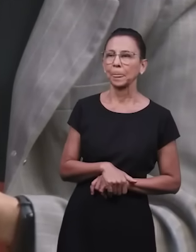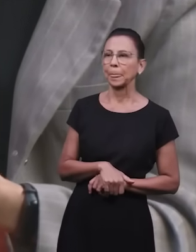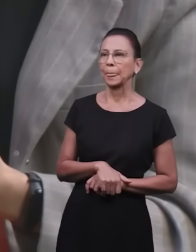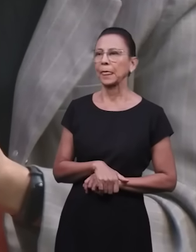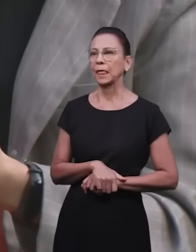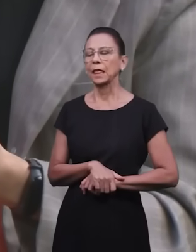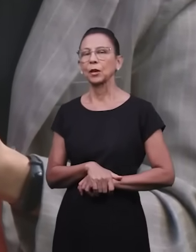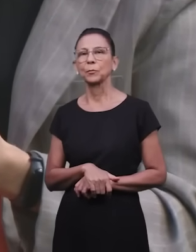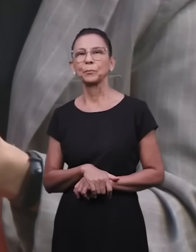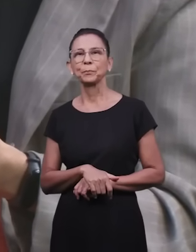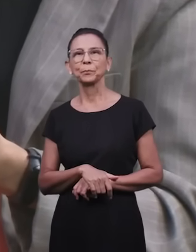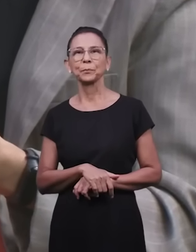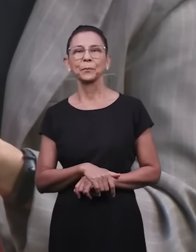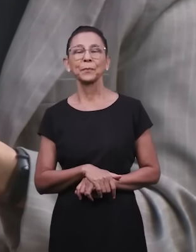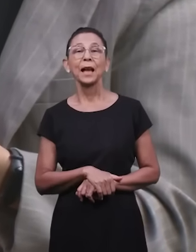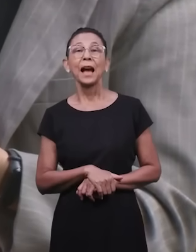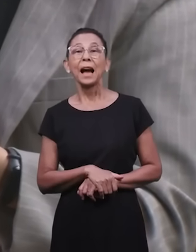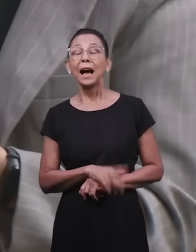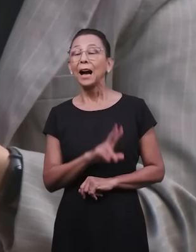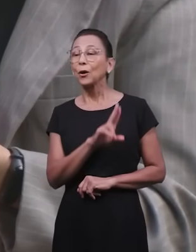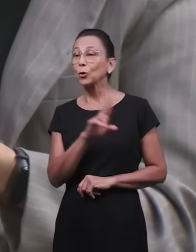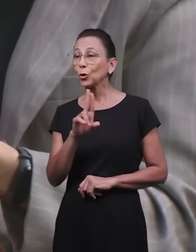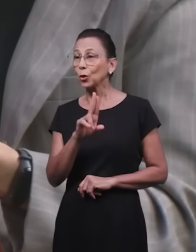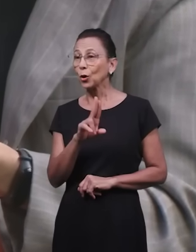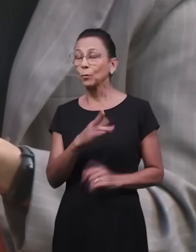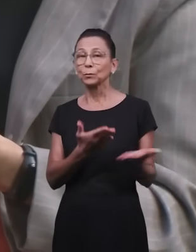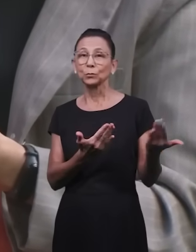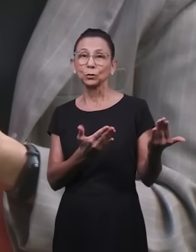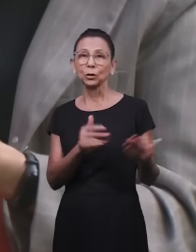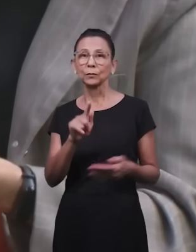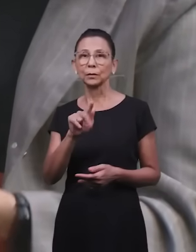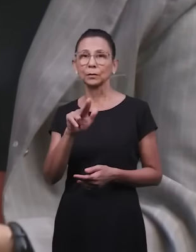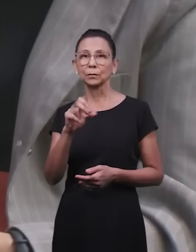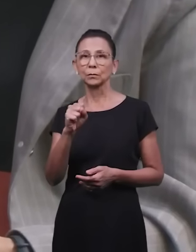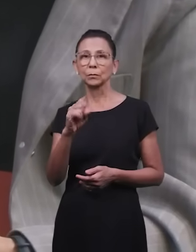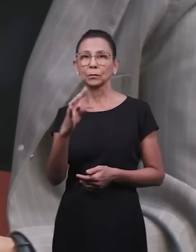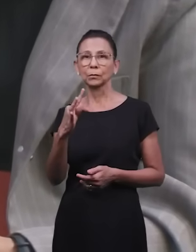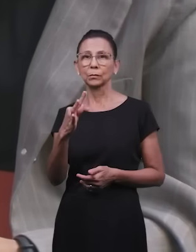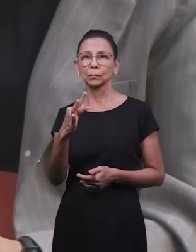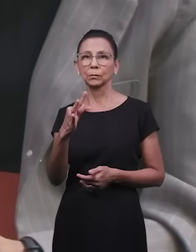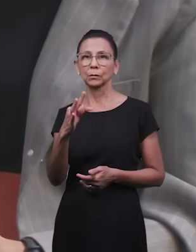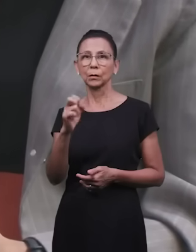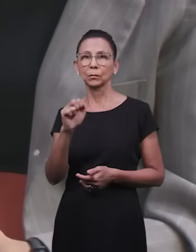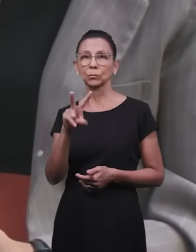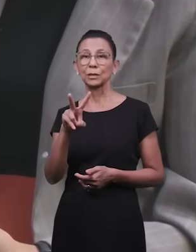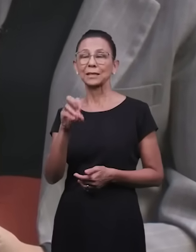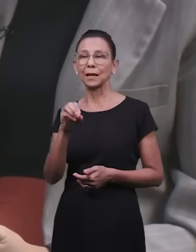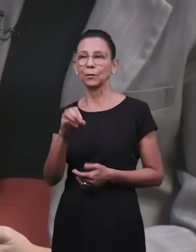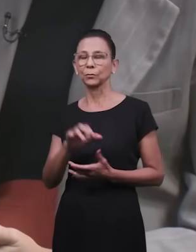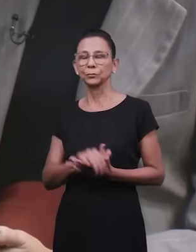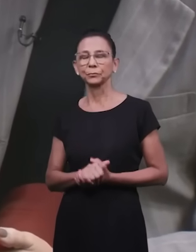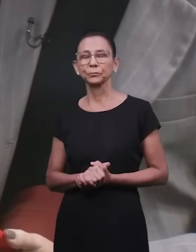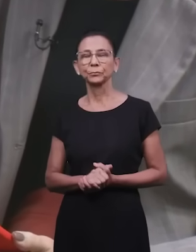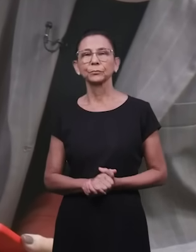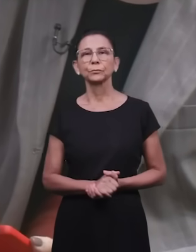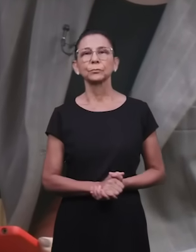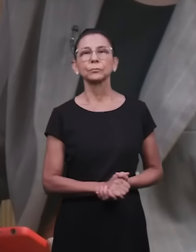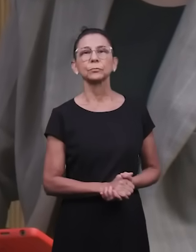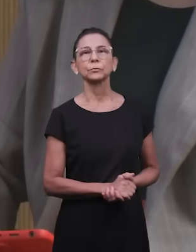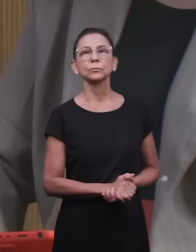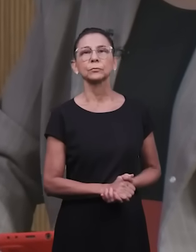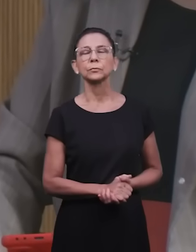para corrigir o nome dele, é Gustavo Lírio, certo? Muito Gustavo, bem, pode Gustavo fazer Lírio. sua pergunta. Como